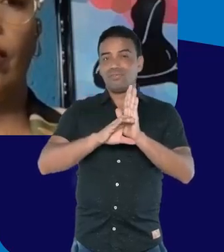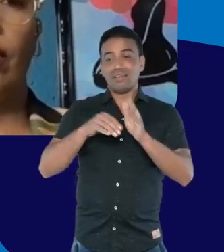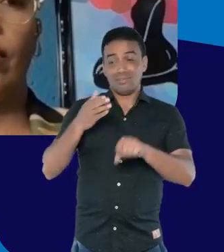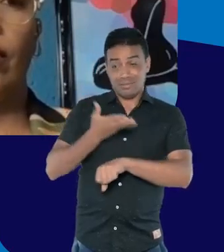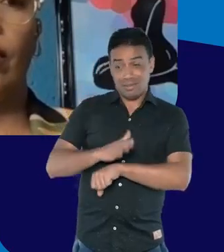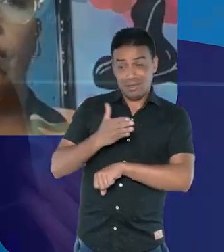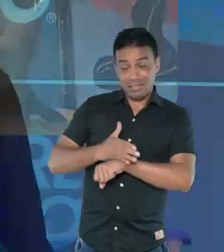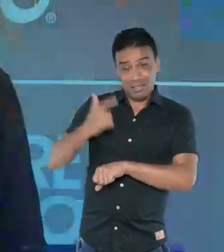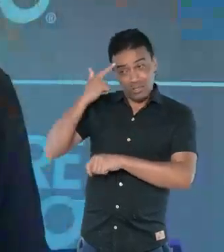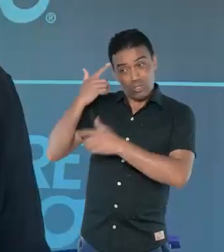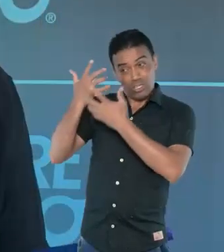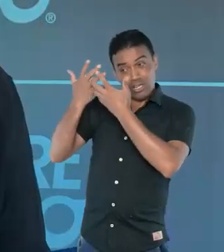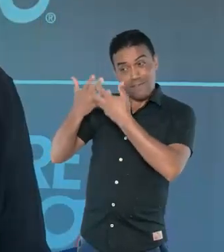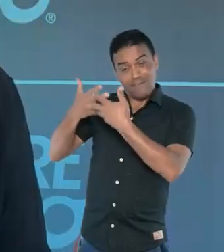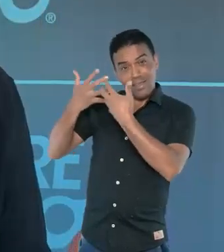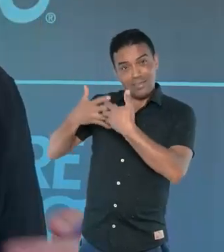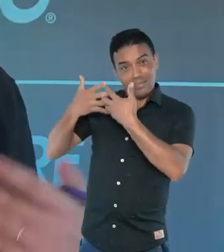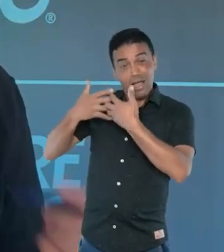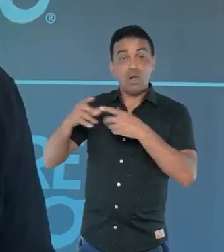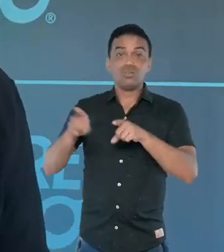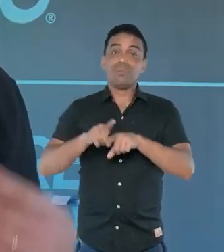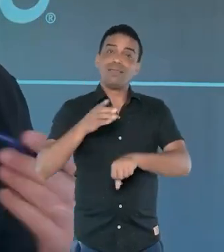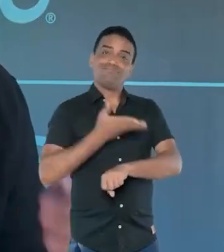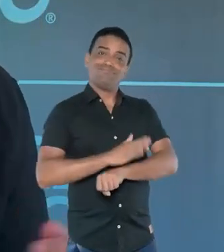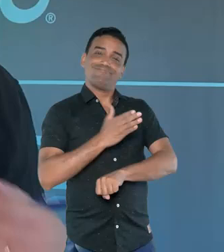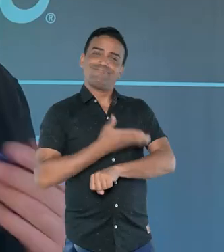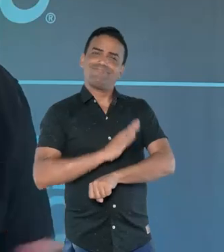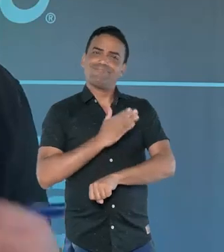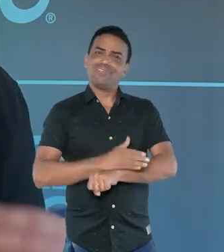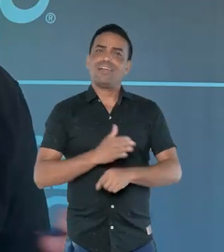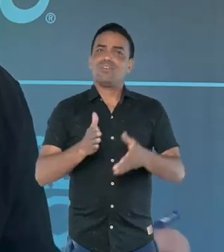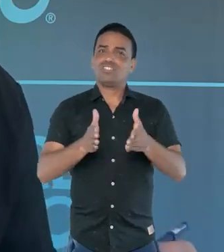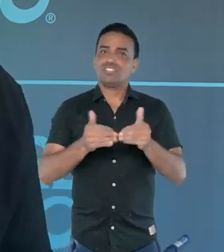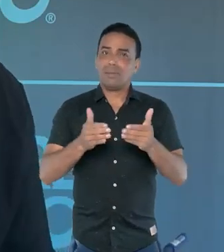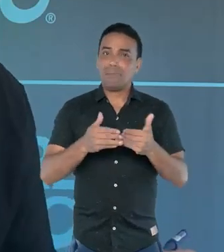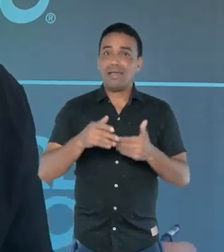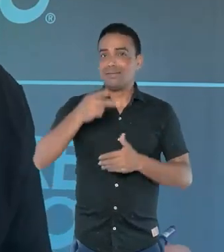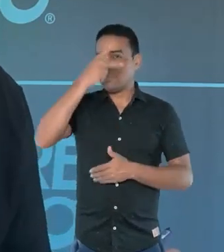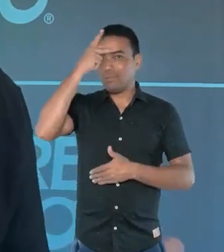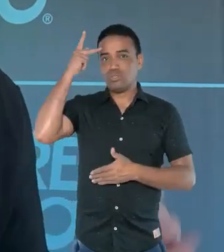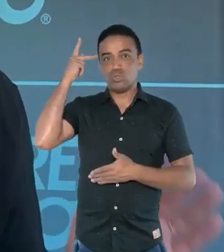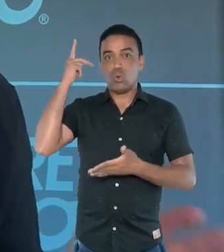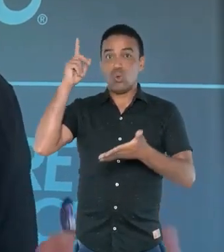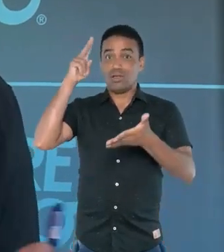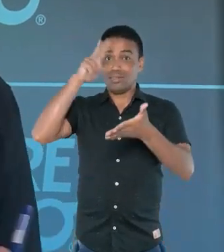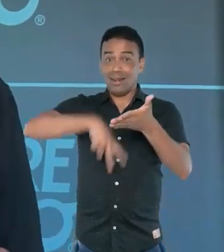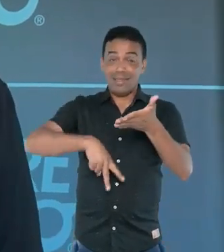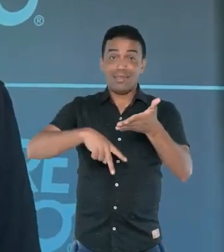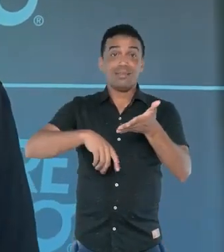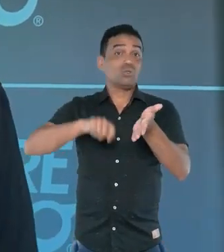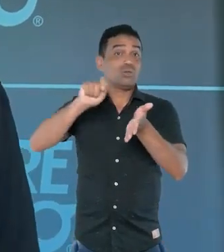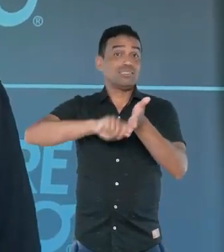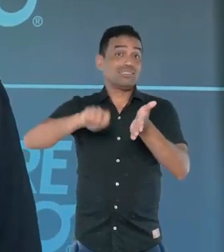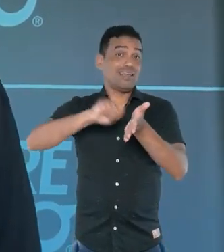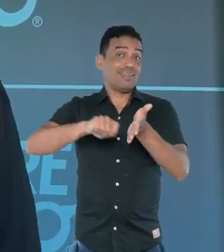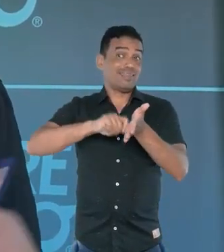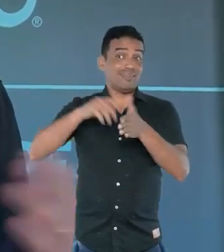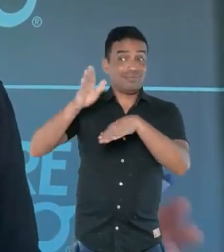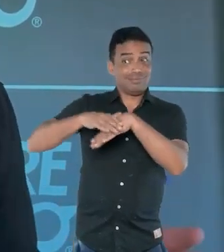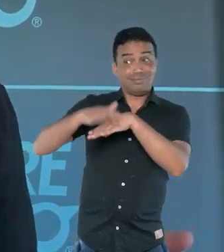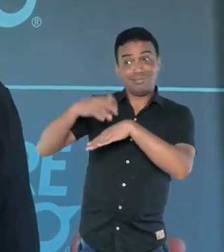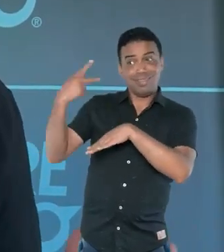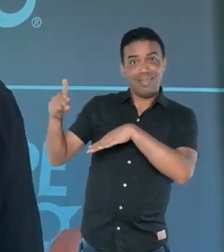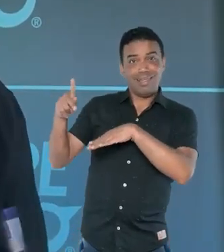e exercícios até práticos mesmo, né? Você busca a escrita do seu leitor ali ao final de cada capítulo. Eu acho